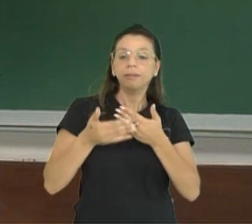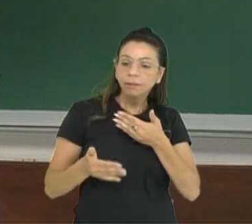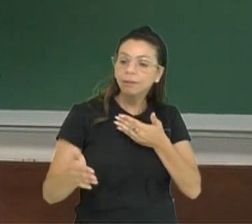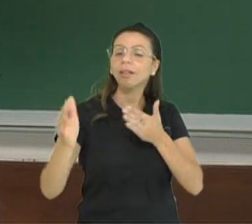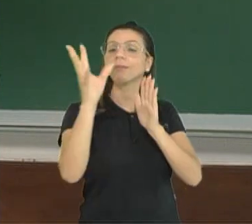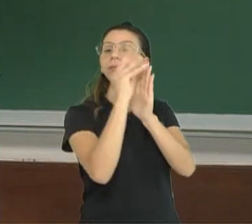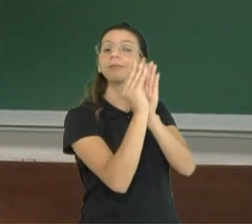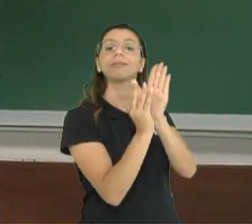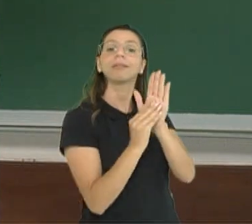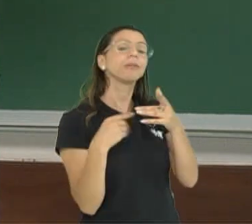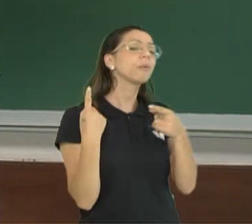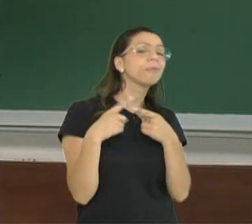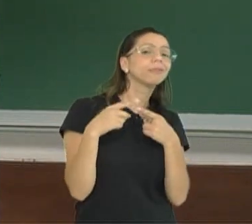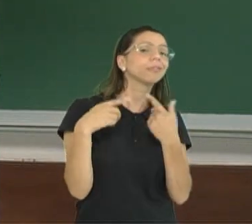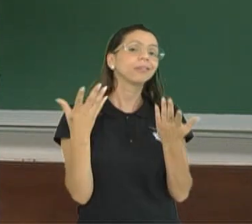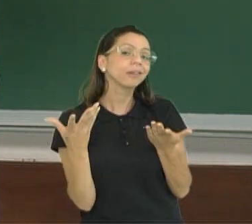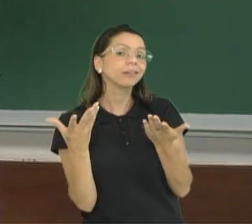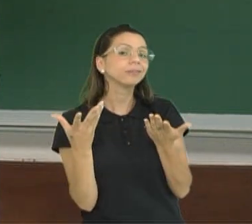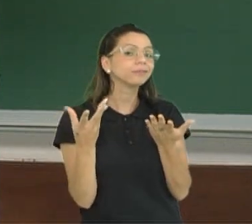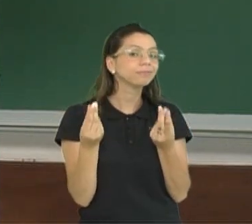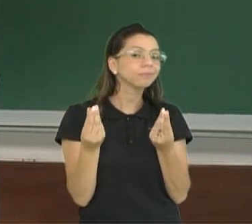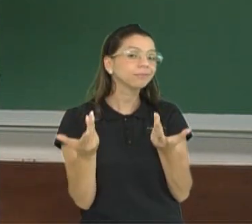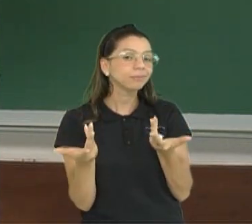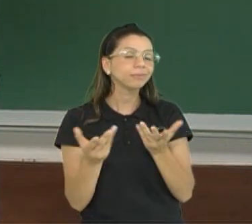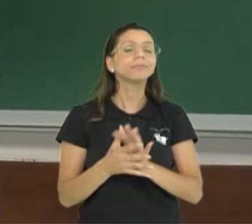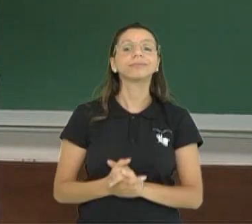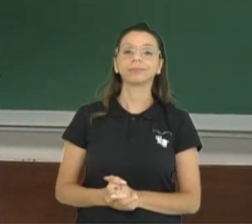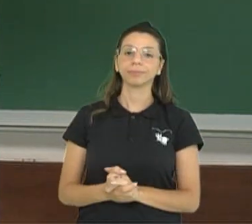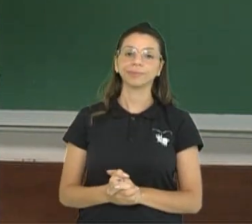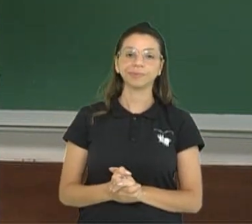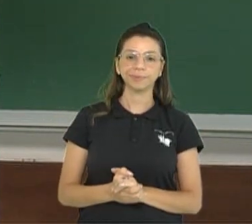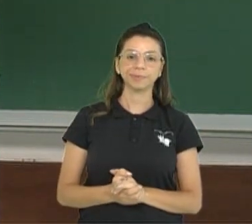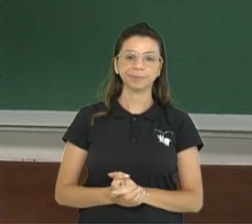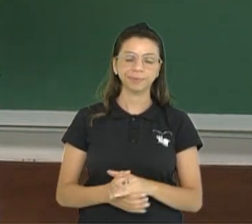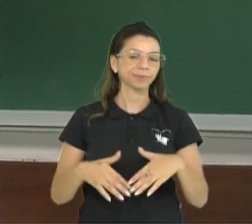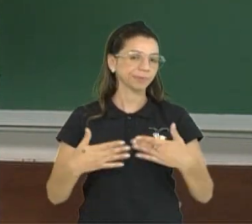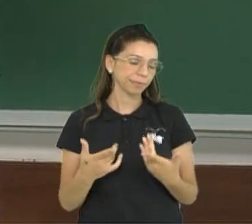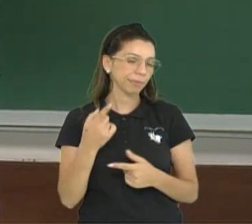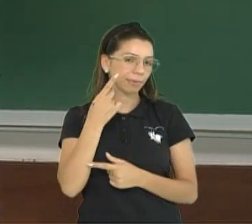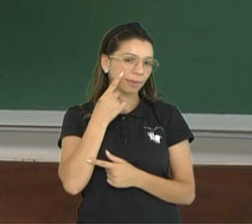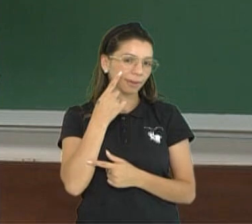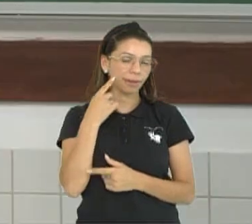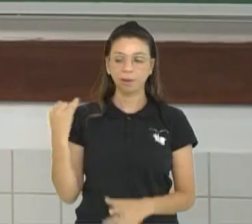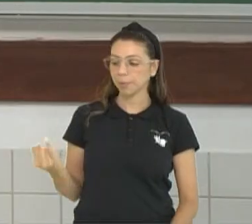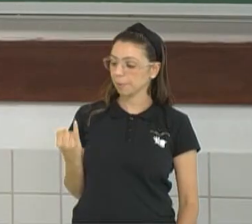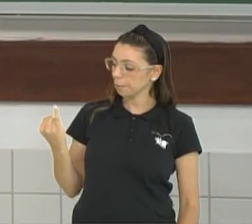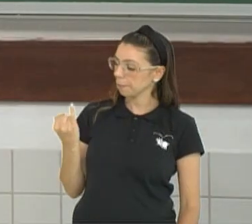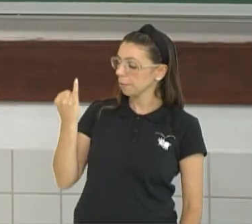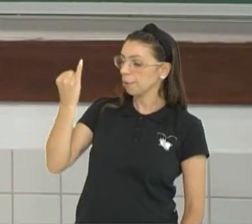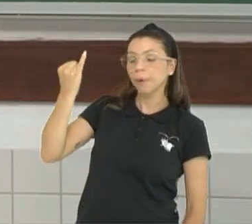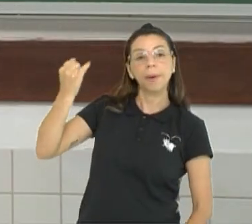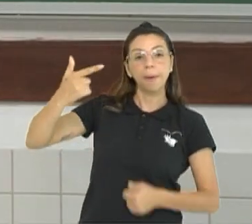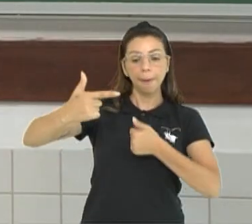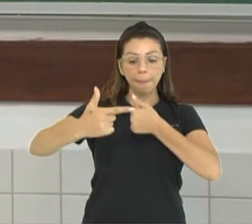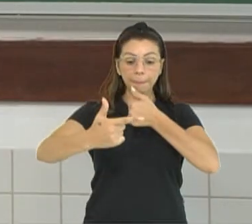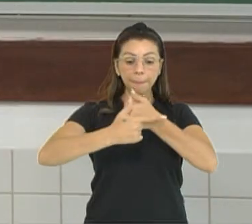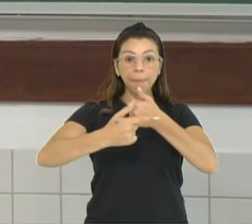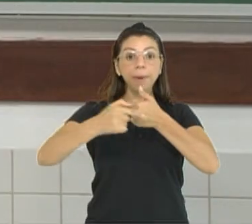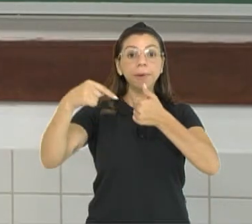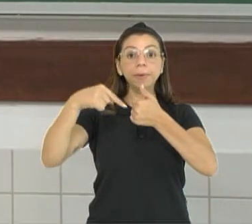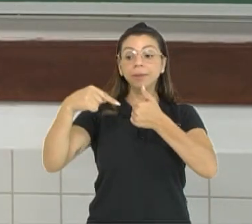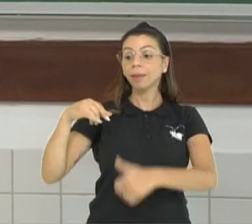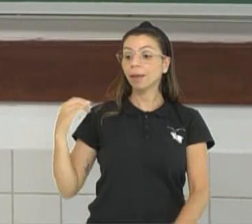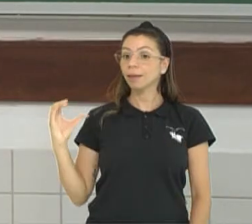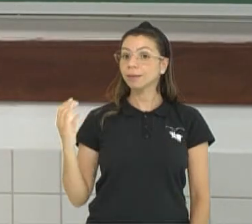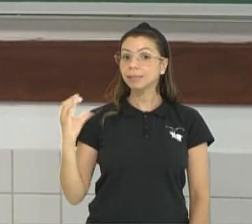conteúdo? O que tem nele, né? O que vai rolar? Bom, a gente vai ver o importante papel da ciência,